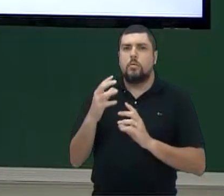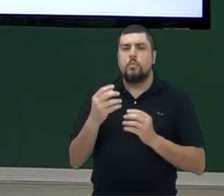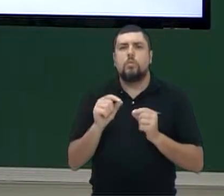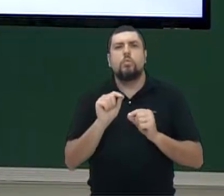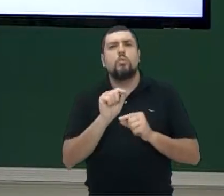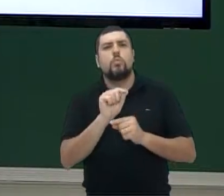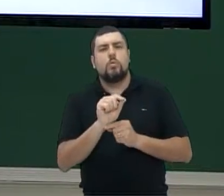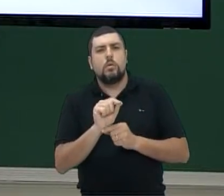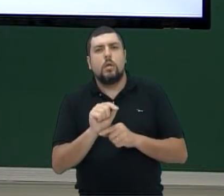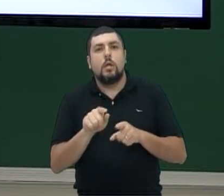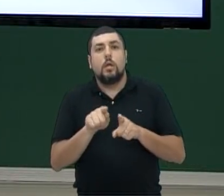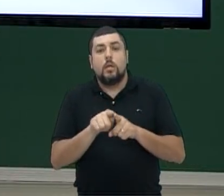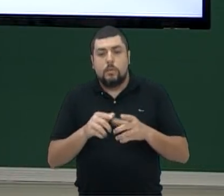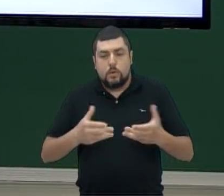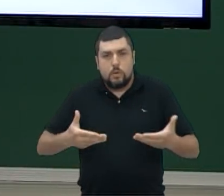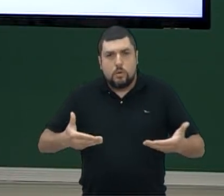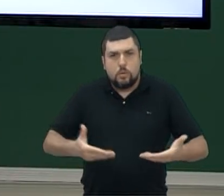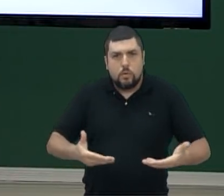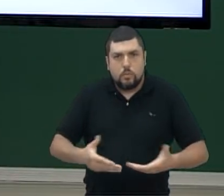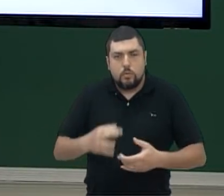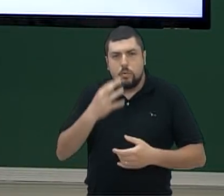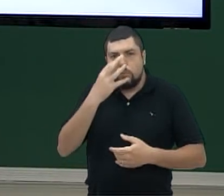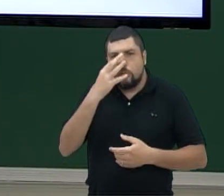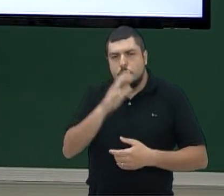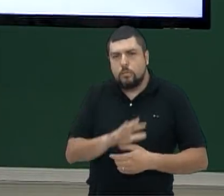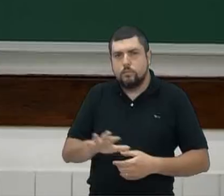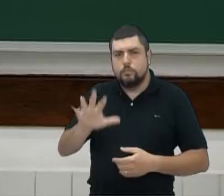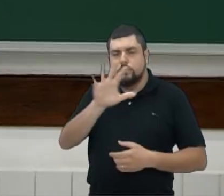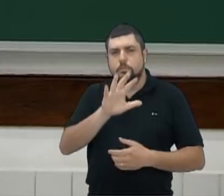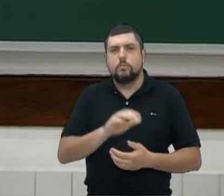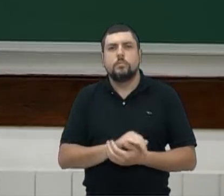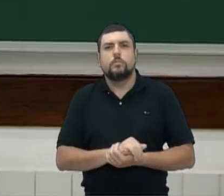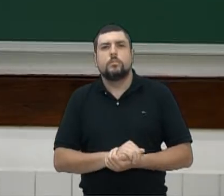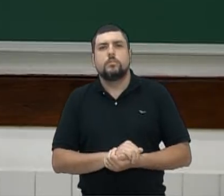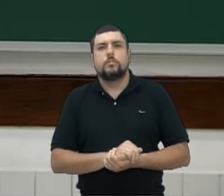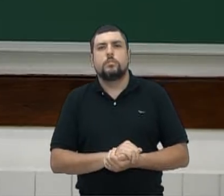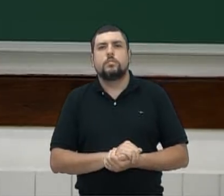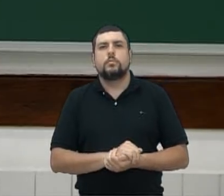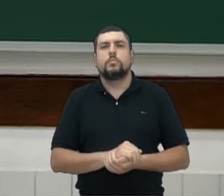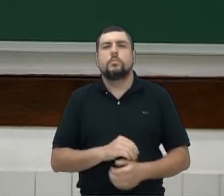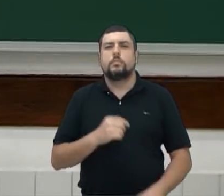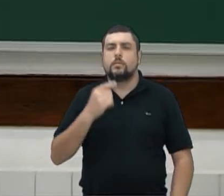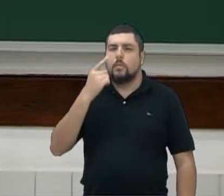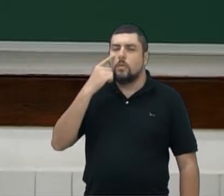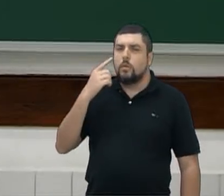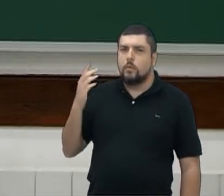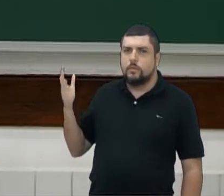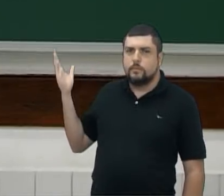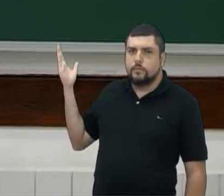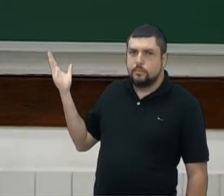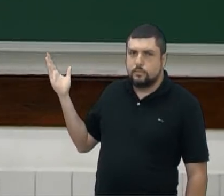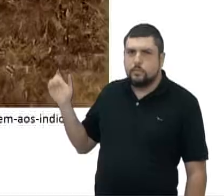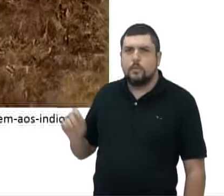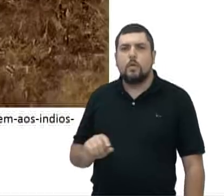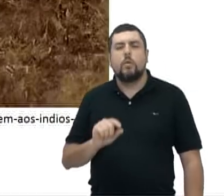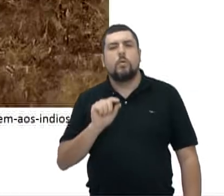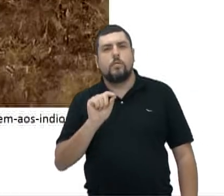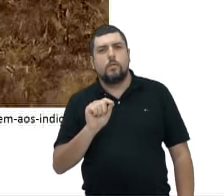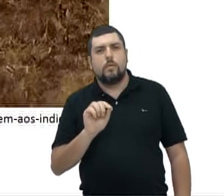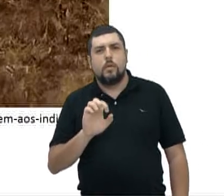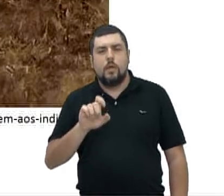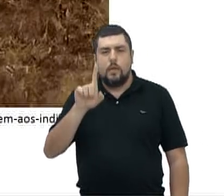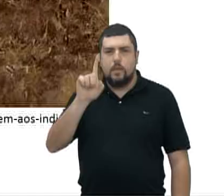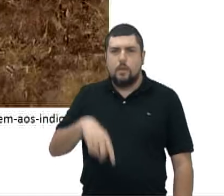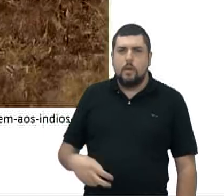na atual paisagem do continente. Olhando aqui na tela, a gente vai perceber algumas heranças